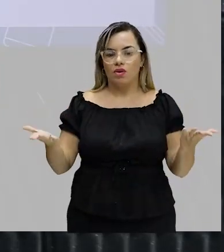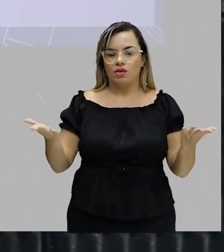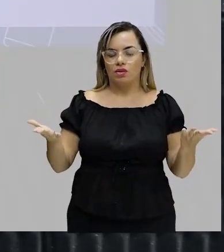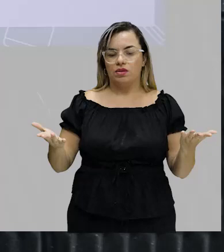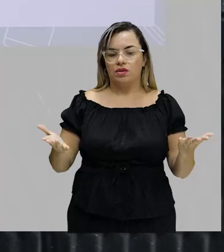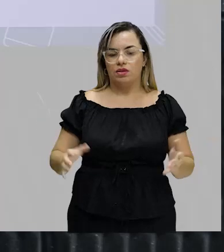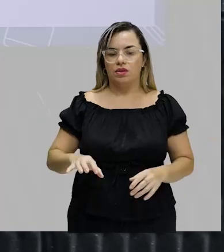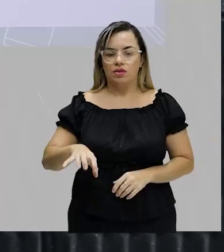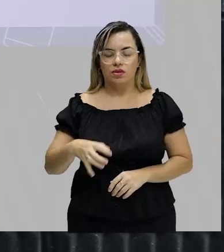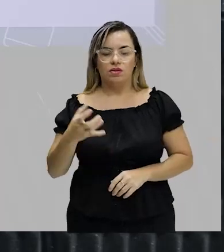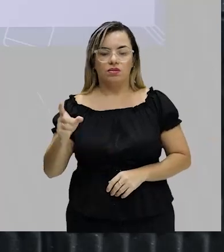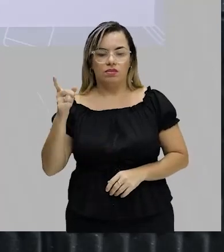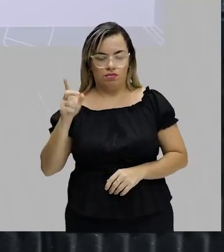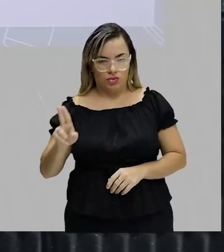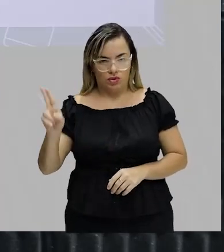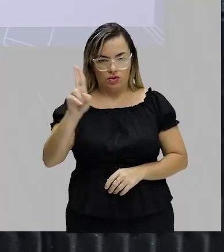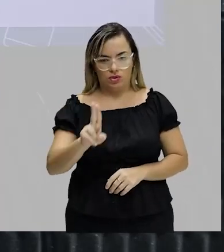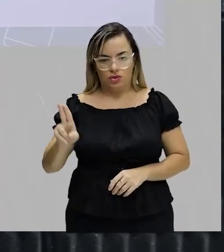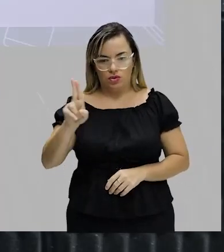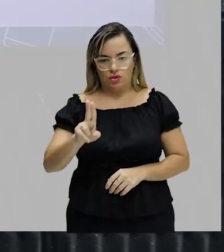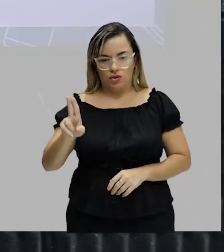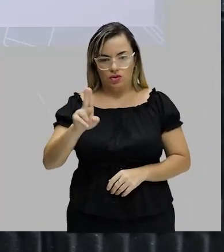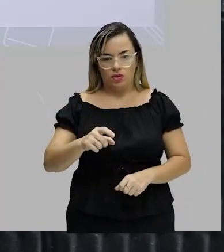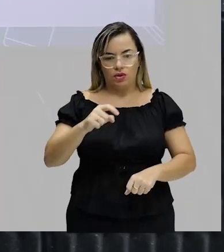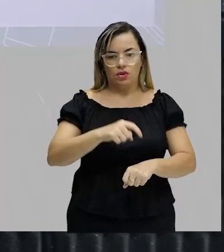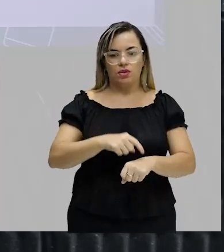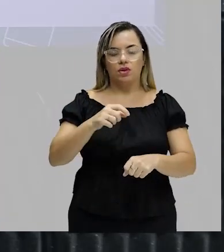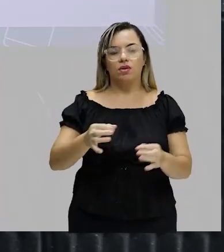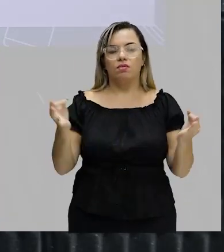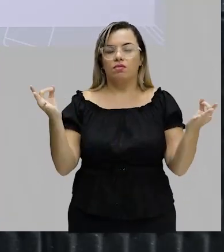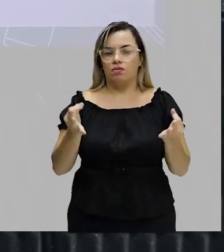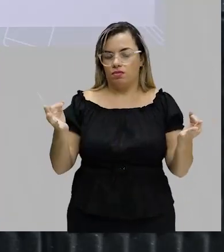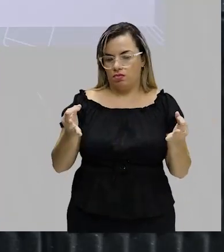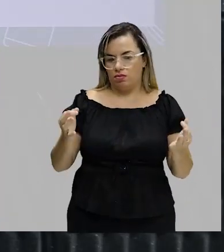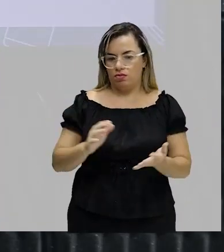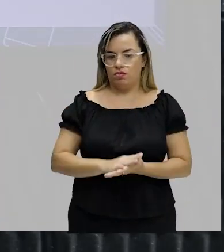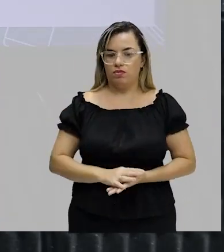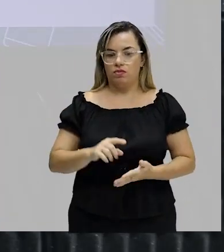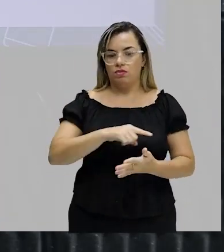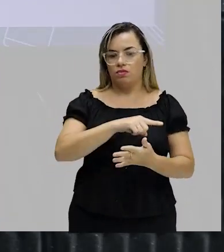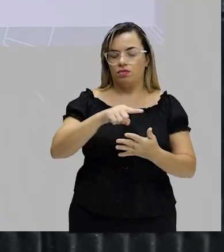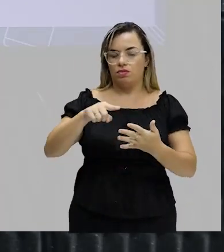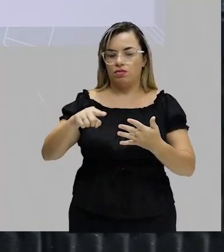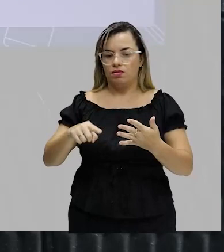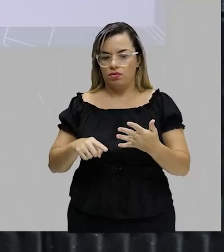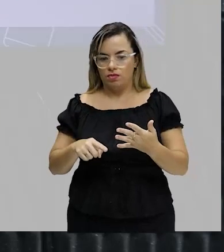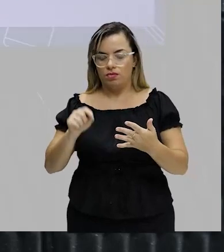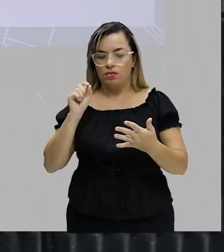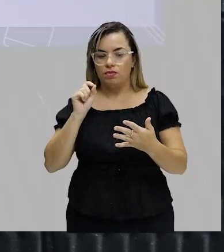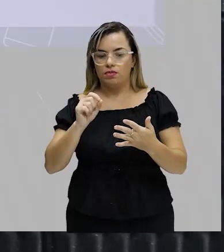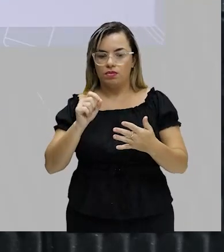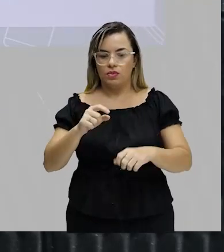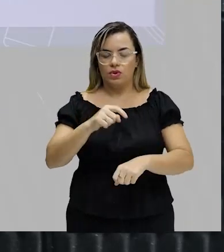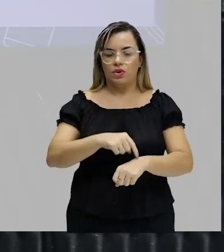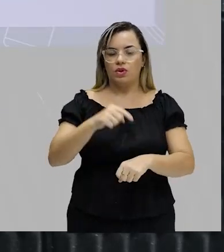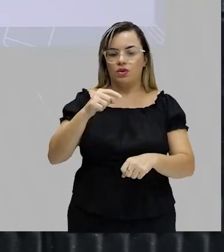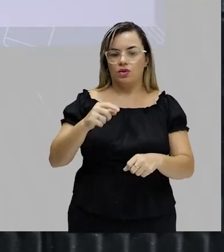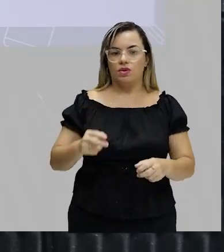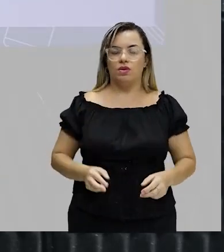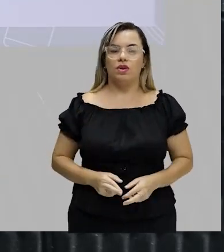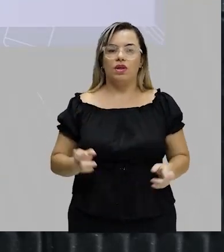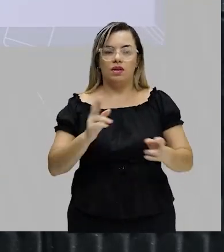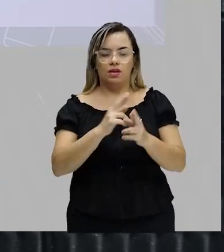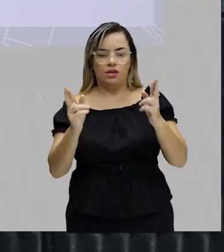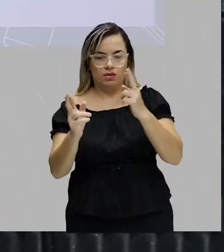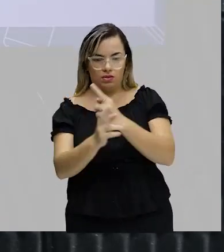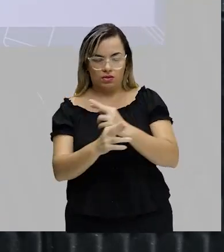nesse caso que nós vamos usar os tempos perfeitos. Essas formas ou esses tempos são usados para estabelecer conexões